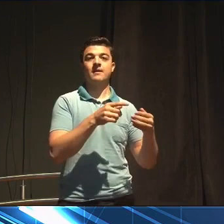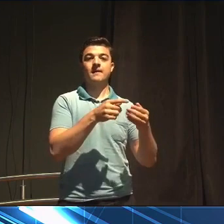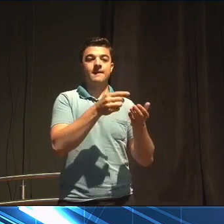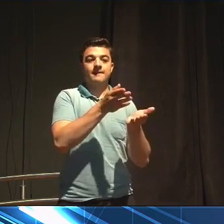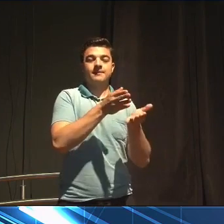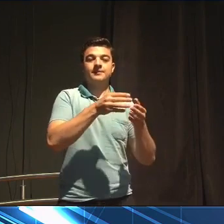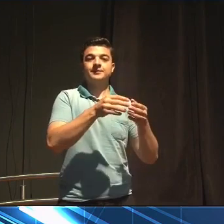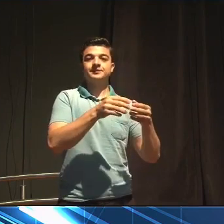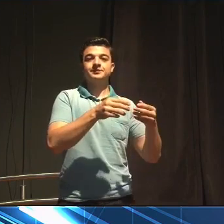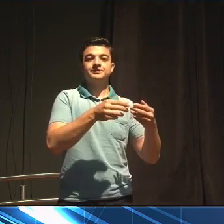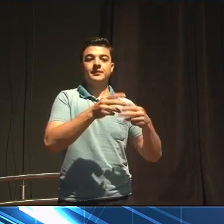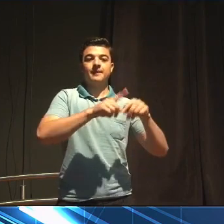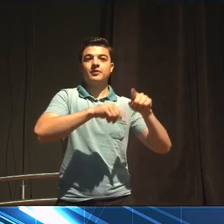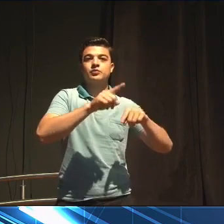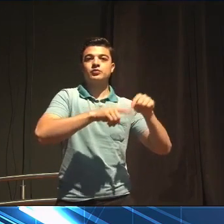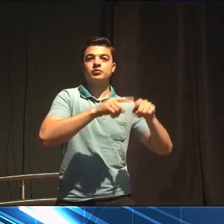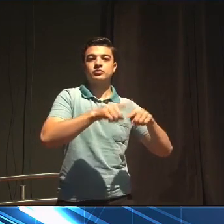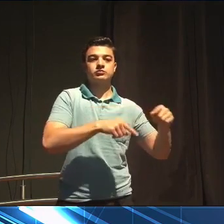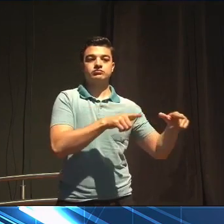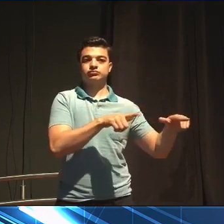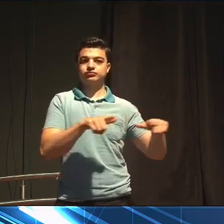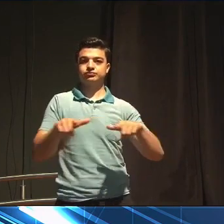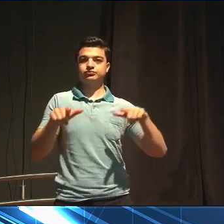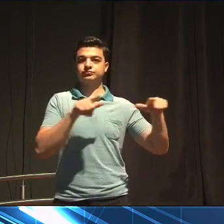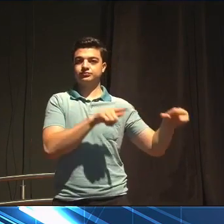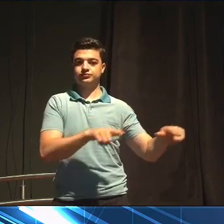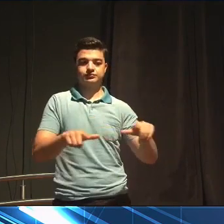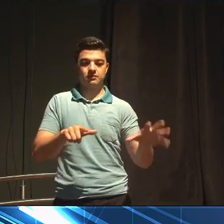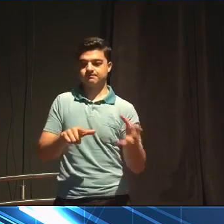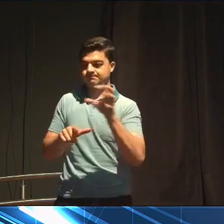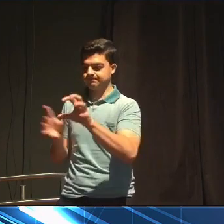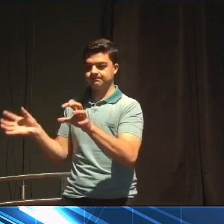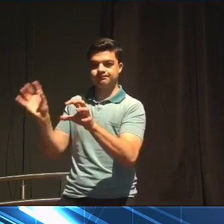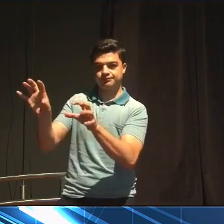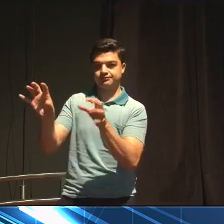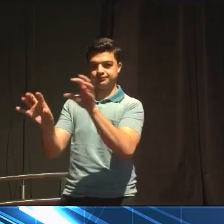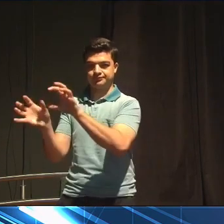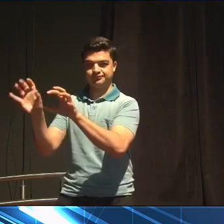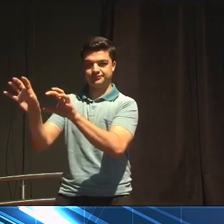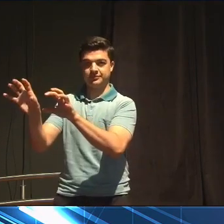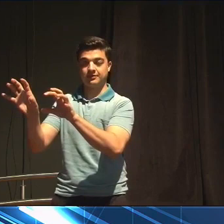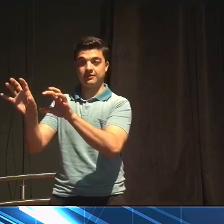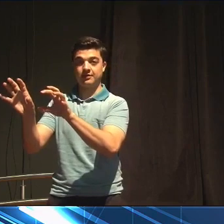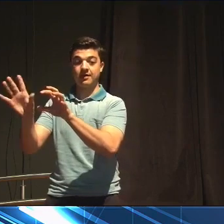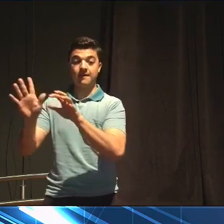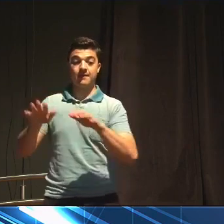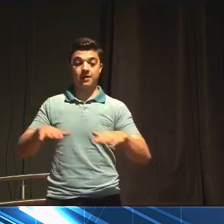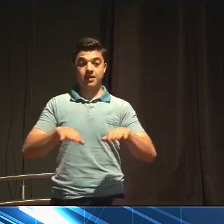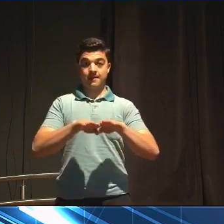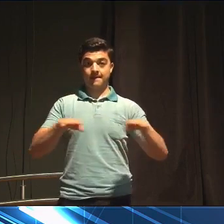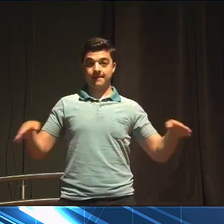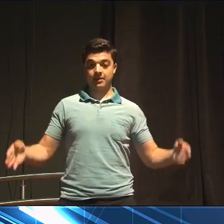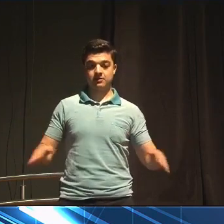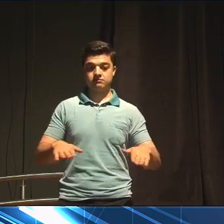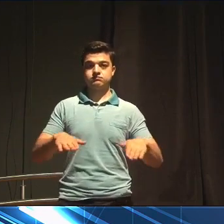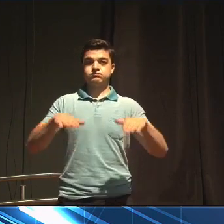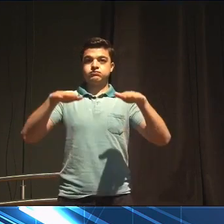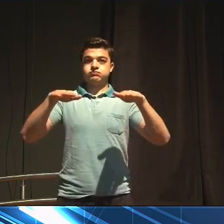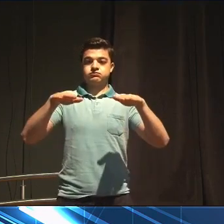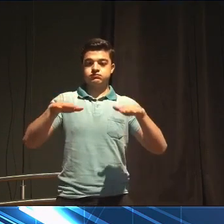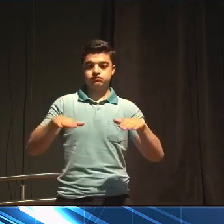BMW tem um desafio gigantesco, eles produzem um carro a cada 1 minuto e 30, 1 minuto e 15. Cada carro tem 100